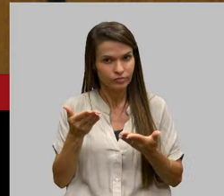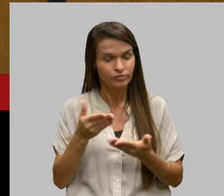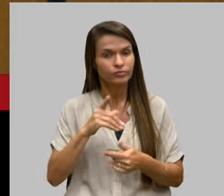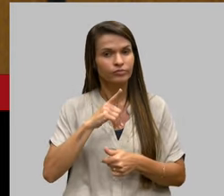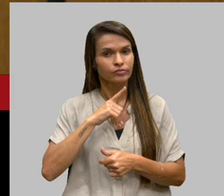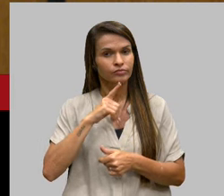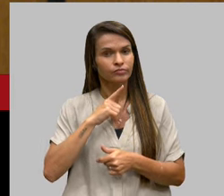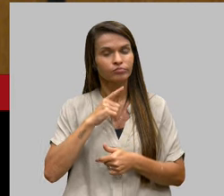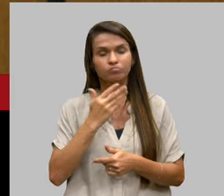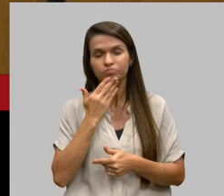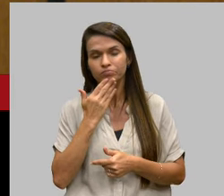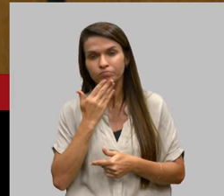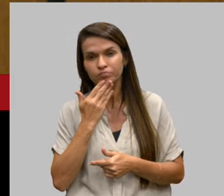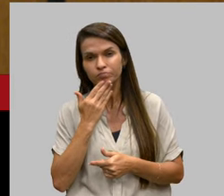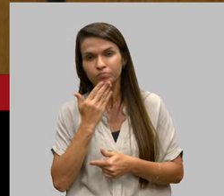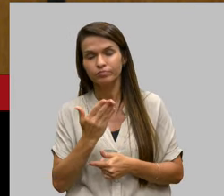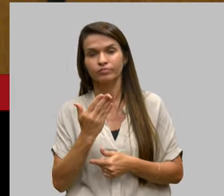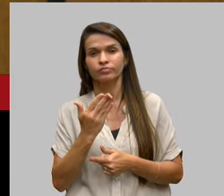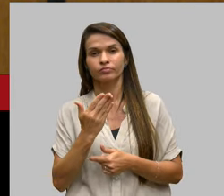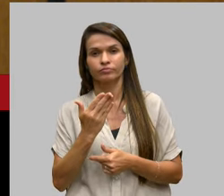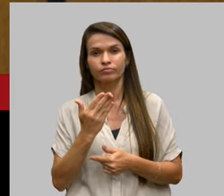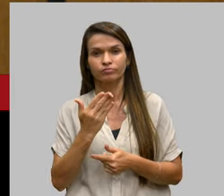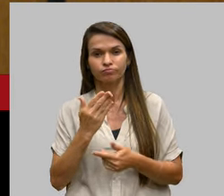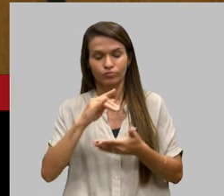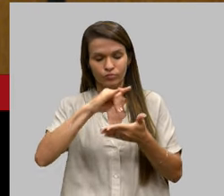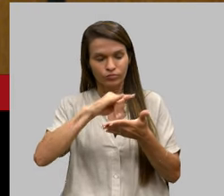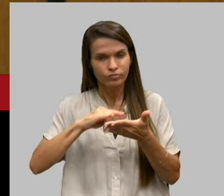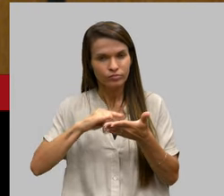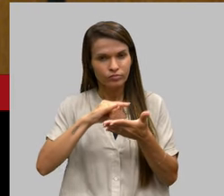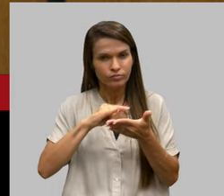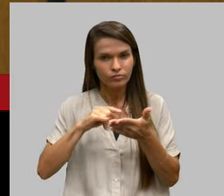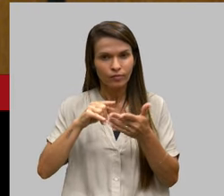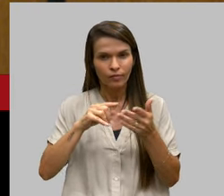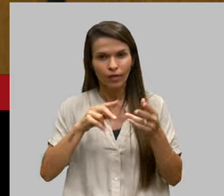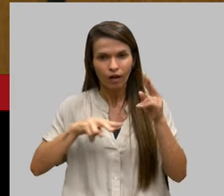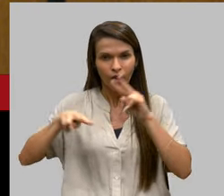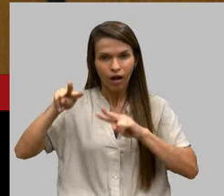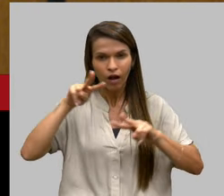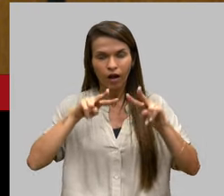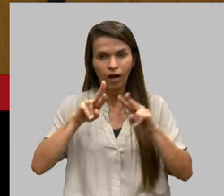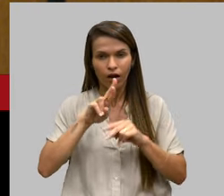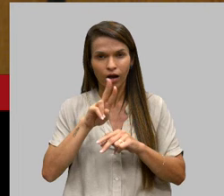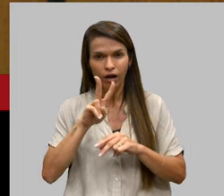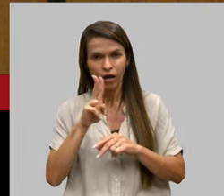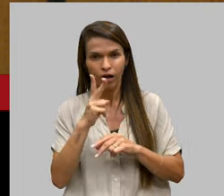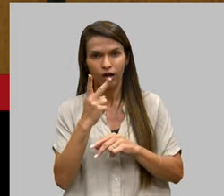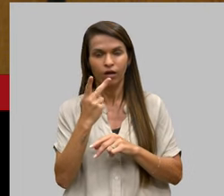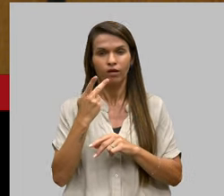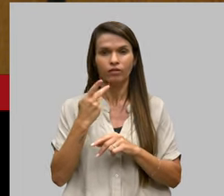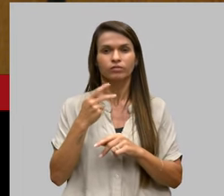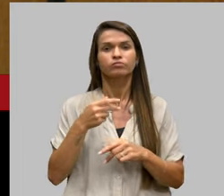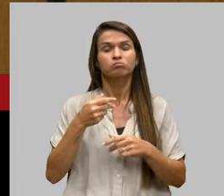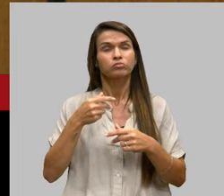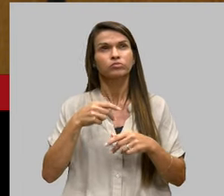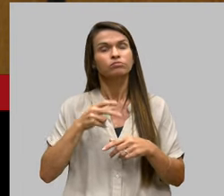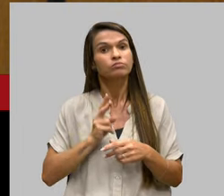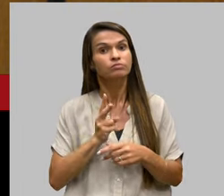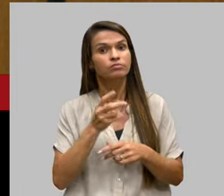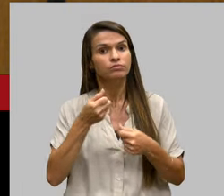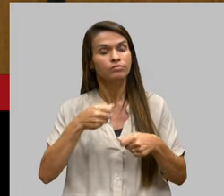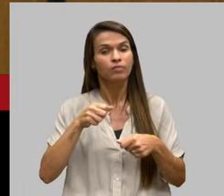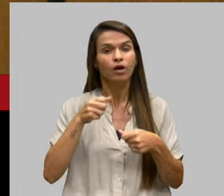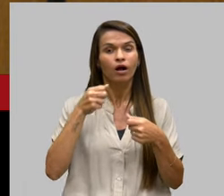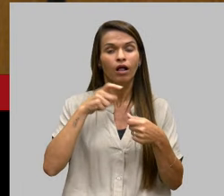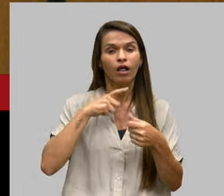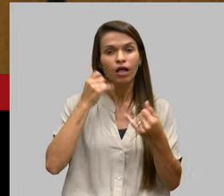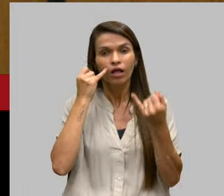que solitar certidões avaliações no RH toda vez que precisamos saber de uma informação sobre